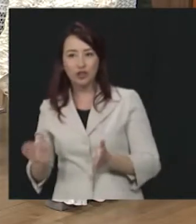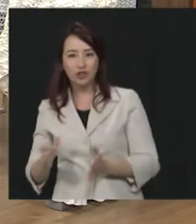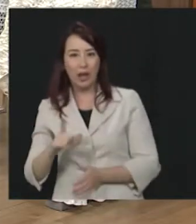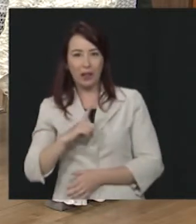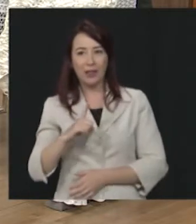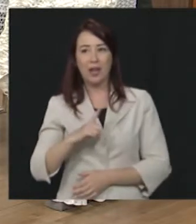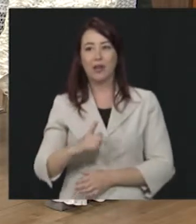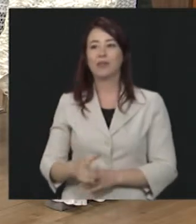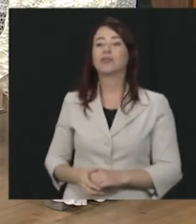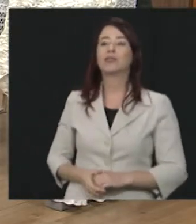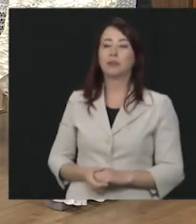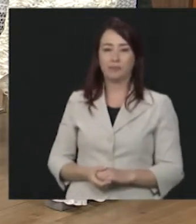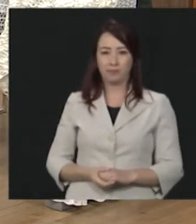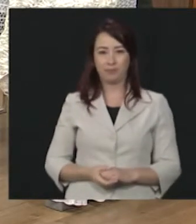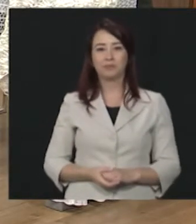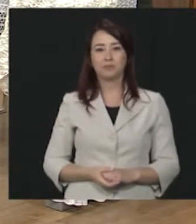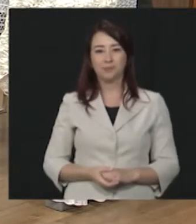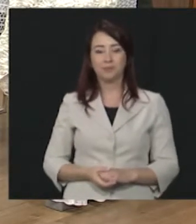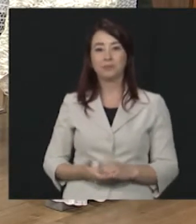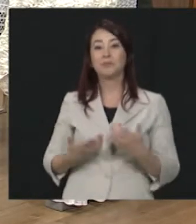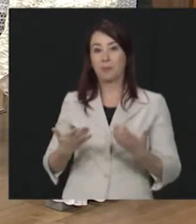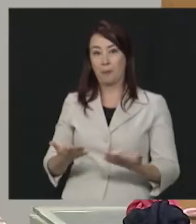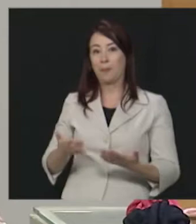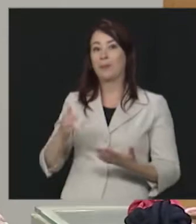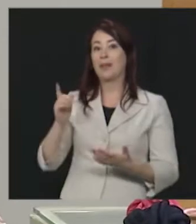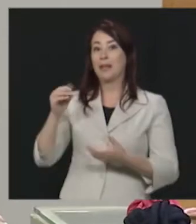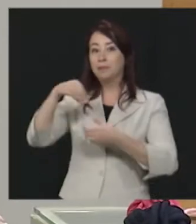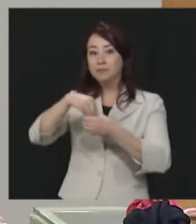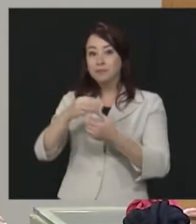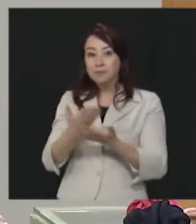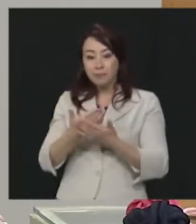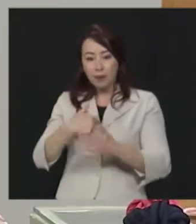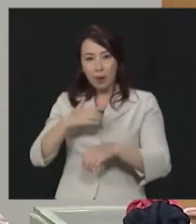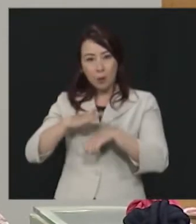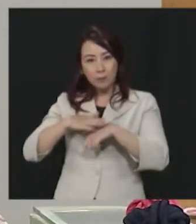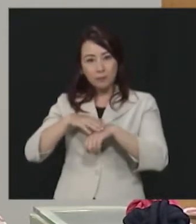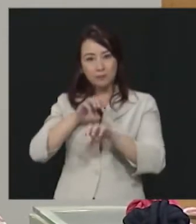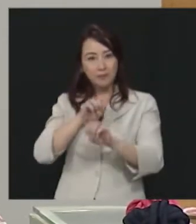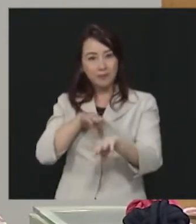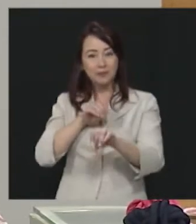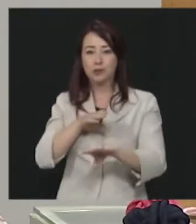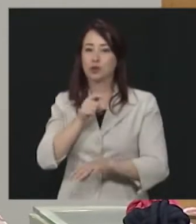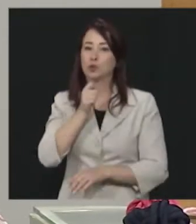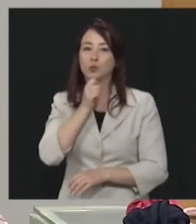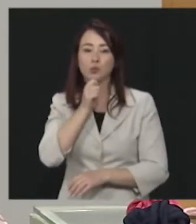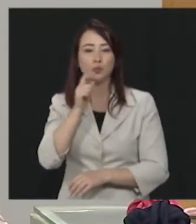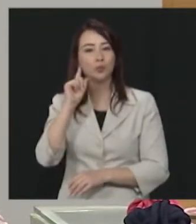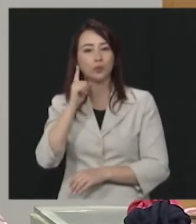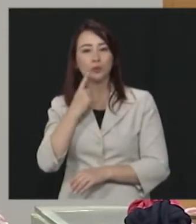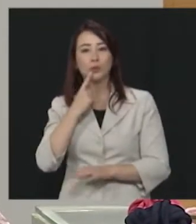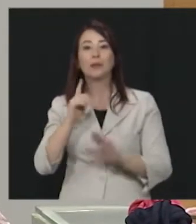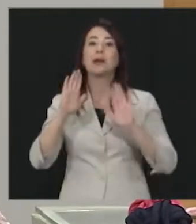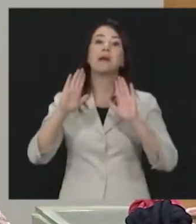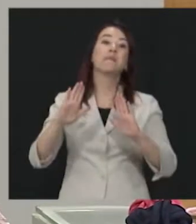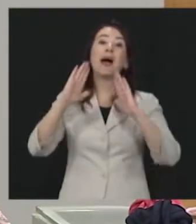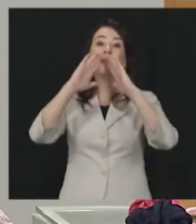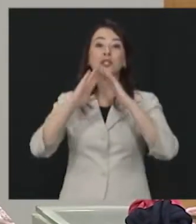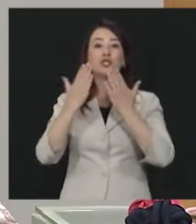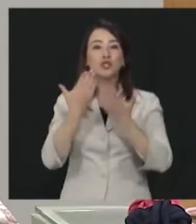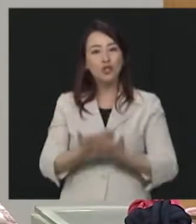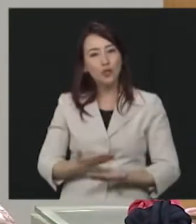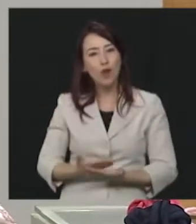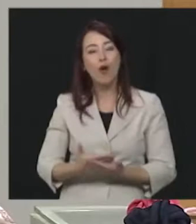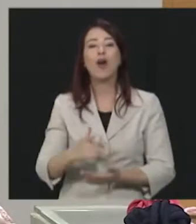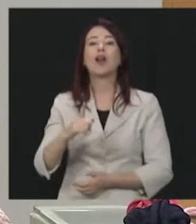Sim, na minha classe eu não tive nenhum aluno surdo, mas no estabelecimento que eu trabalhava